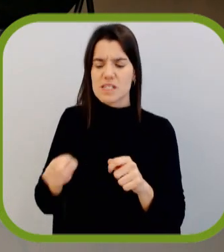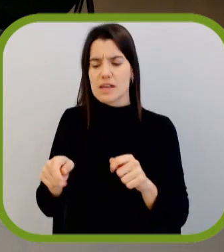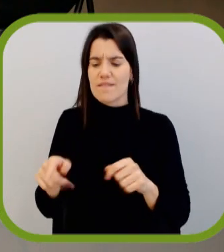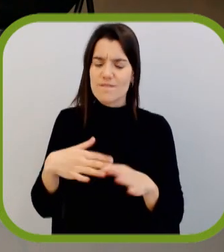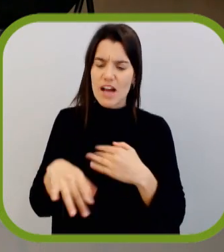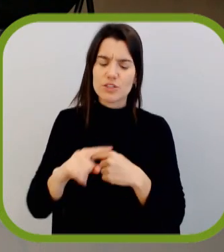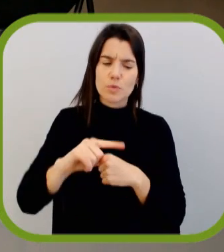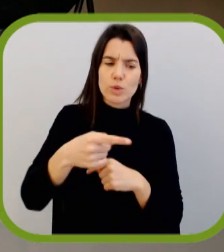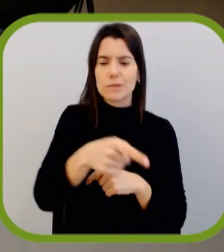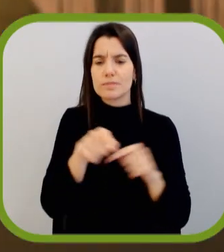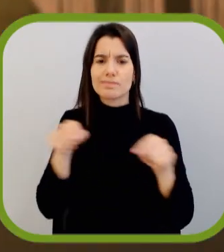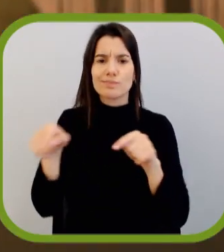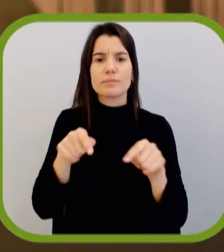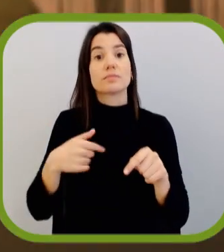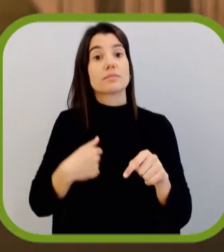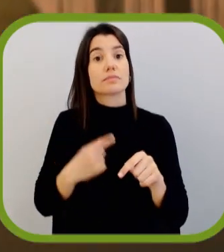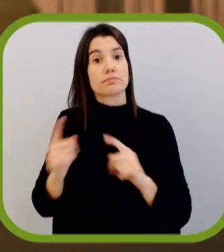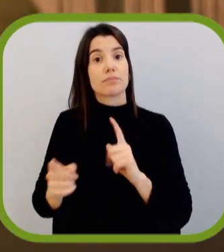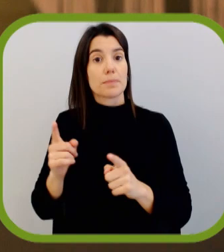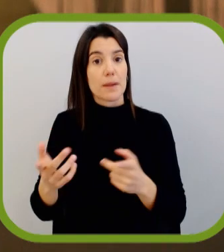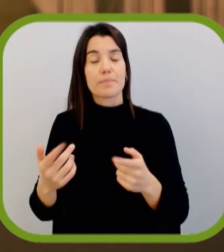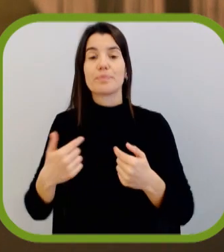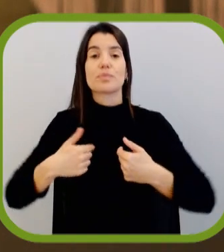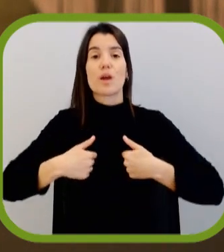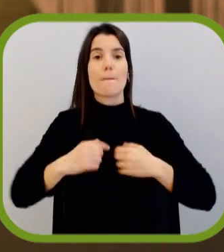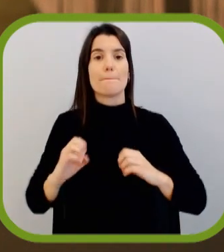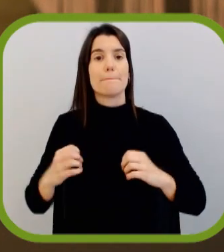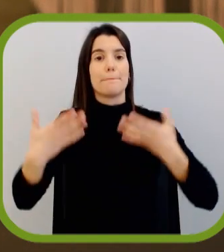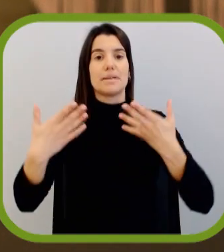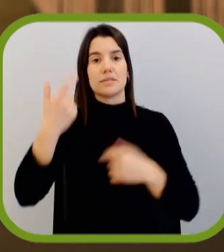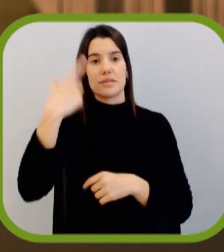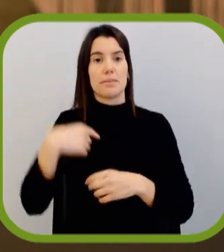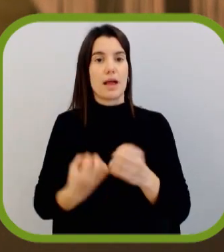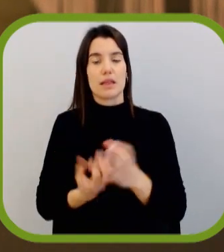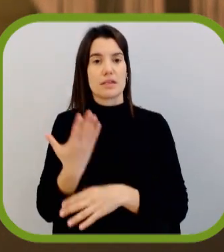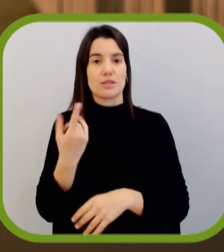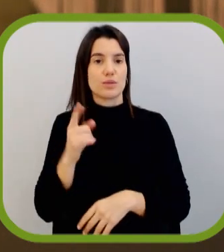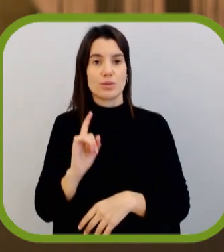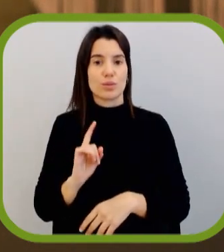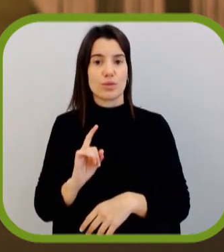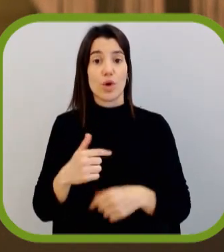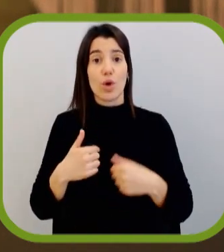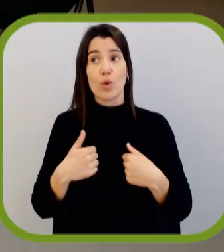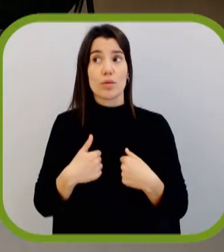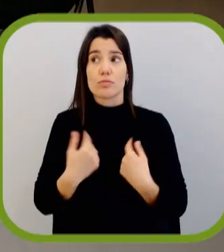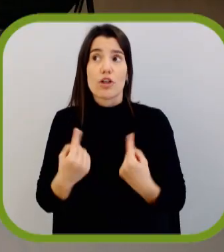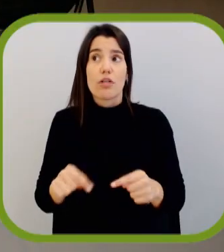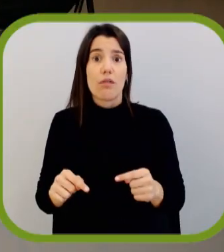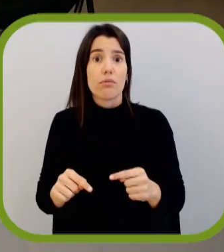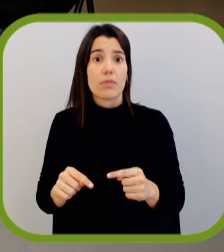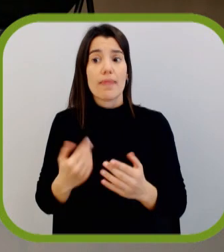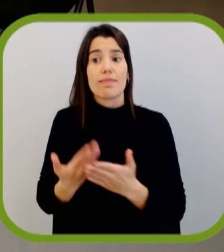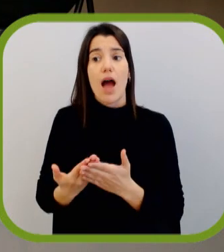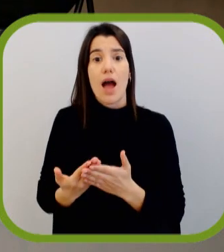máquina para me fazer qualquer coisa, mas eu já não sou o centro da criação de uma obra. Eu sou